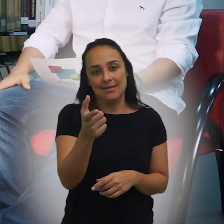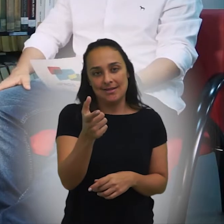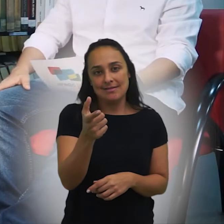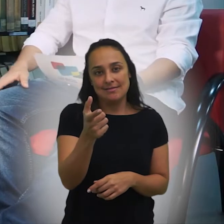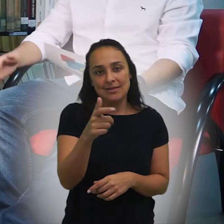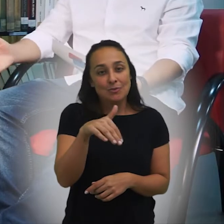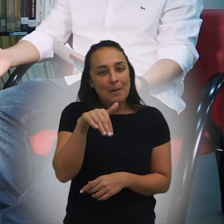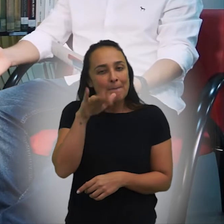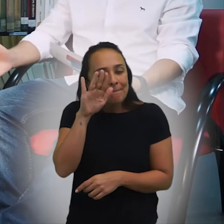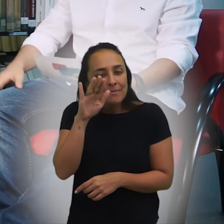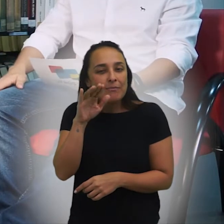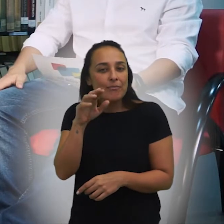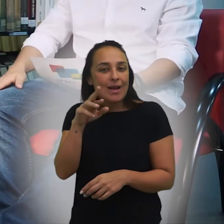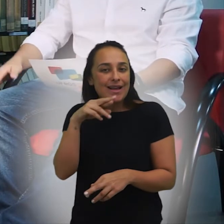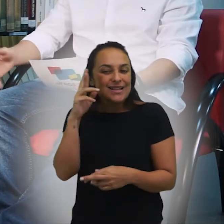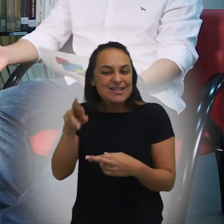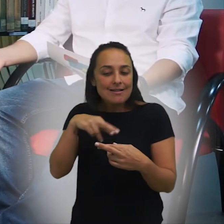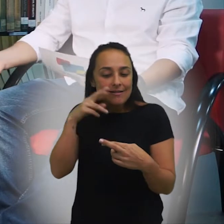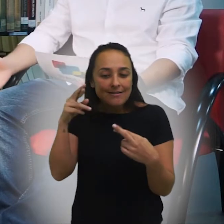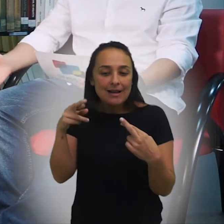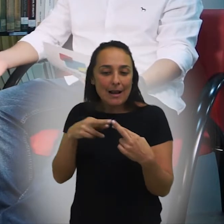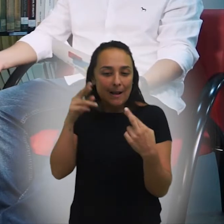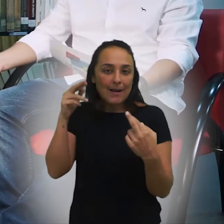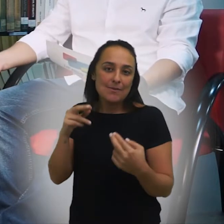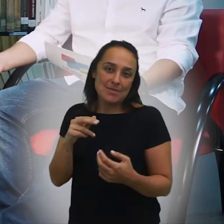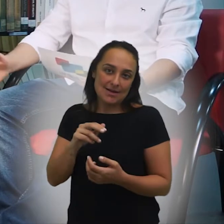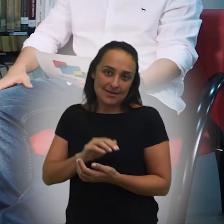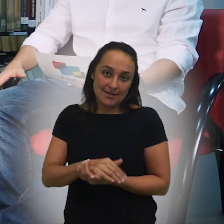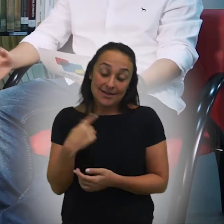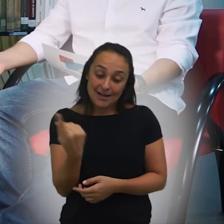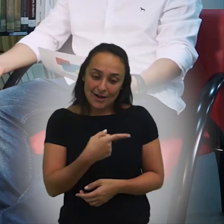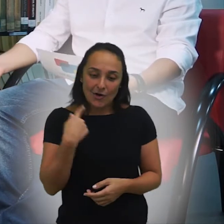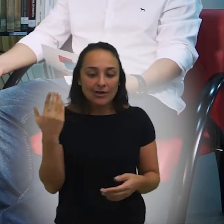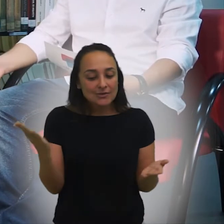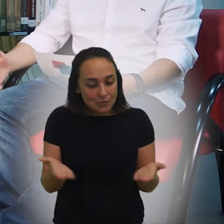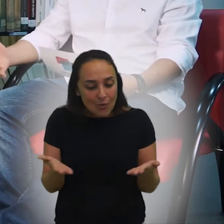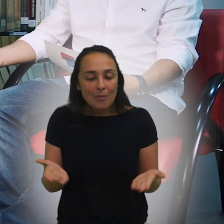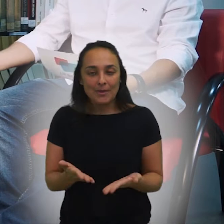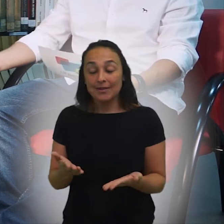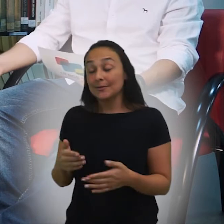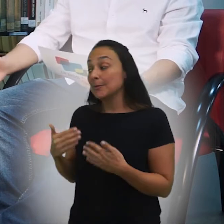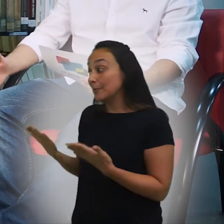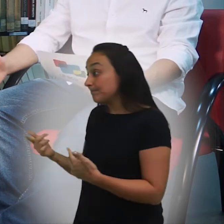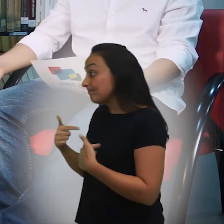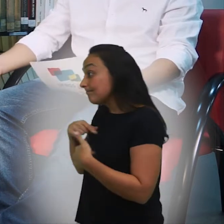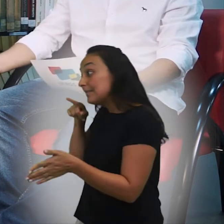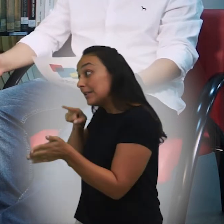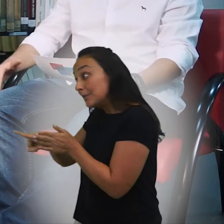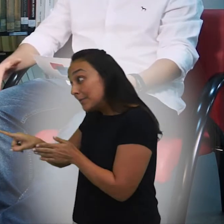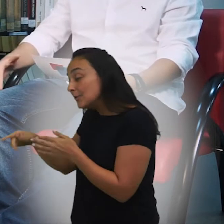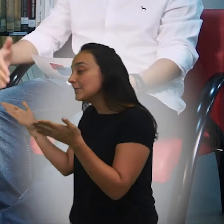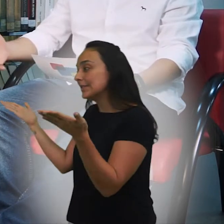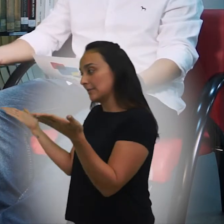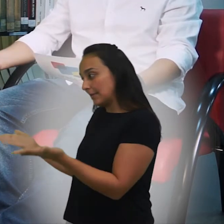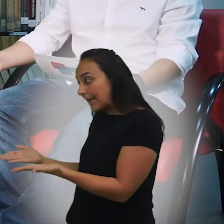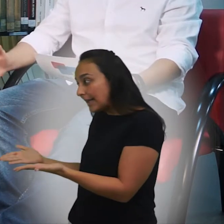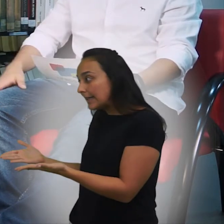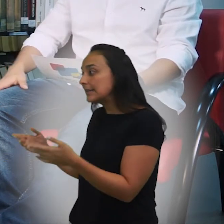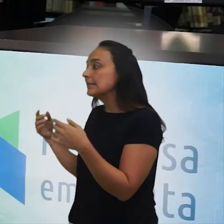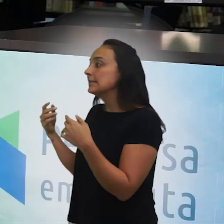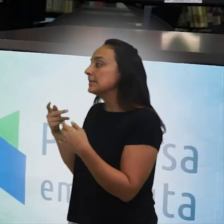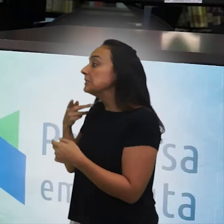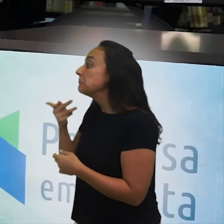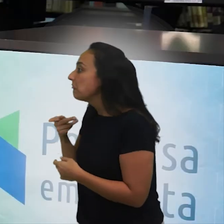Professora, as minhas perguntas são essas. Eu não sei se a senhora gostaria de acrescentar algo sobre a sua pesquisa, algo que eu não tenha perguntado sobre os seus